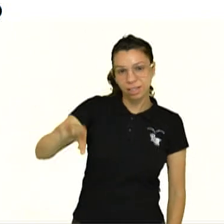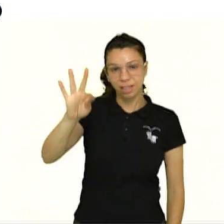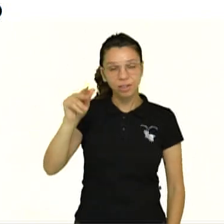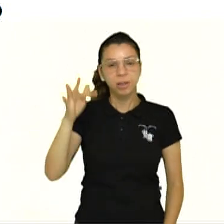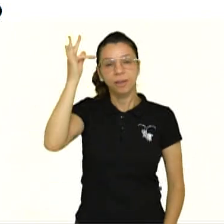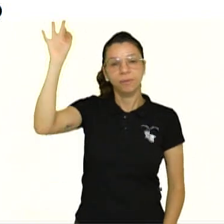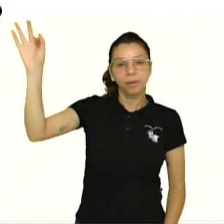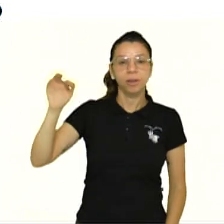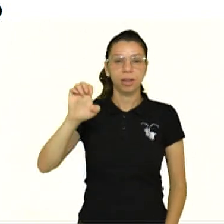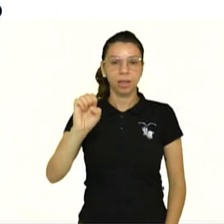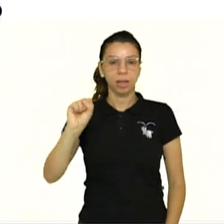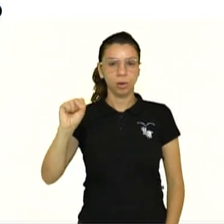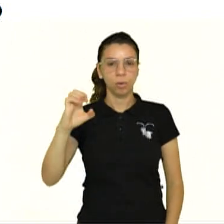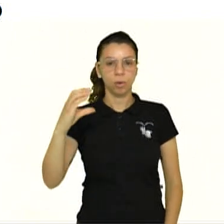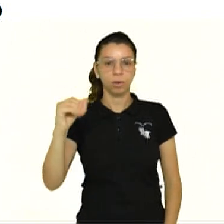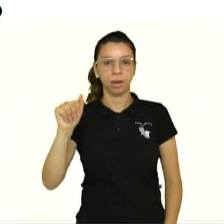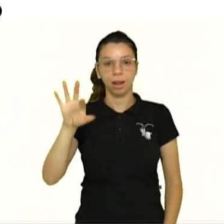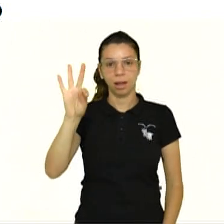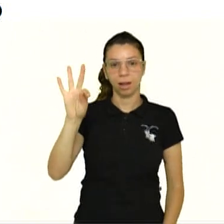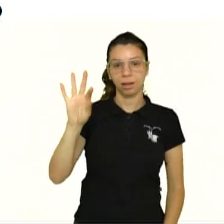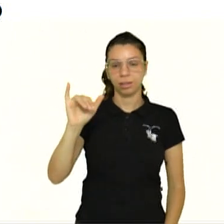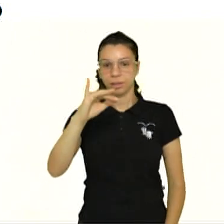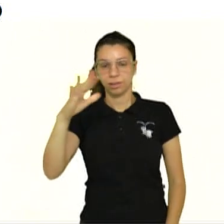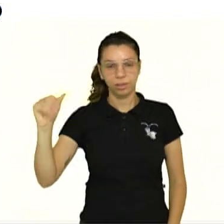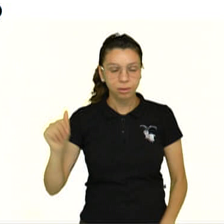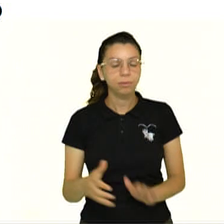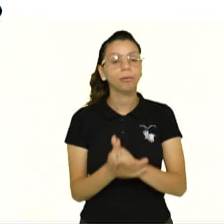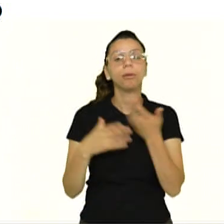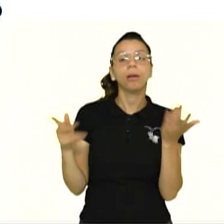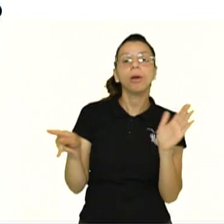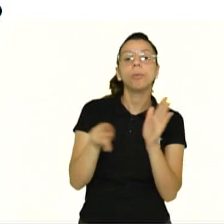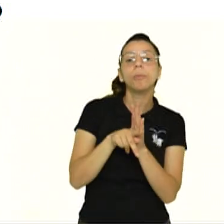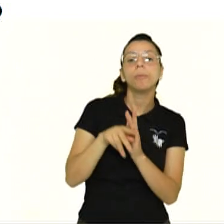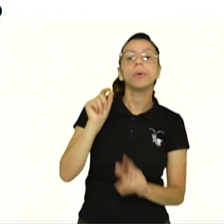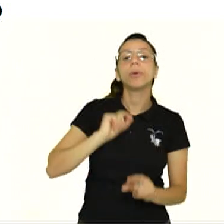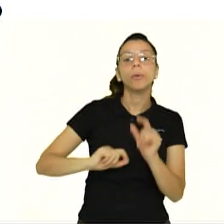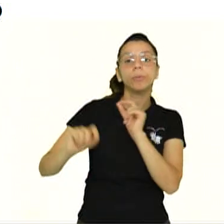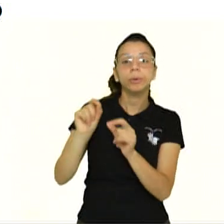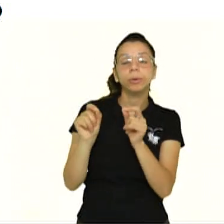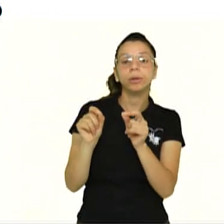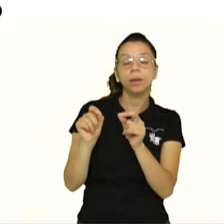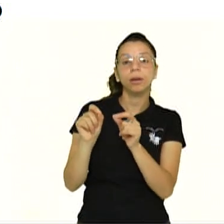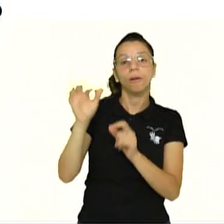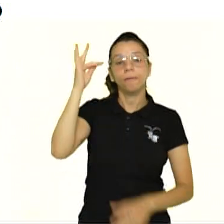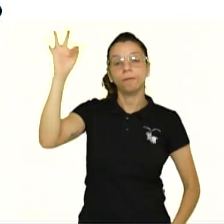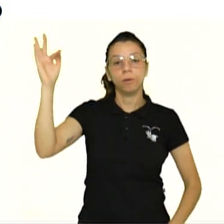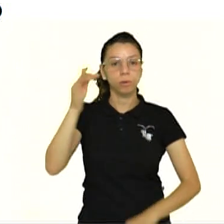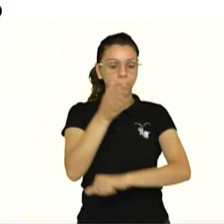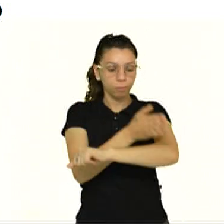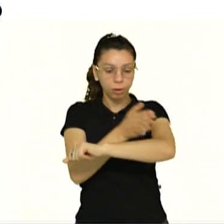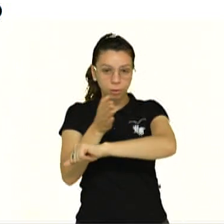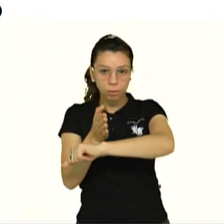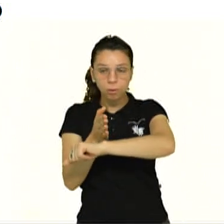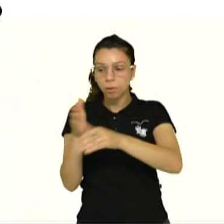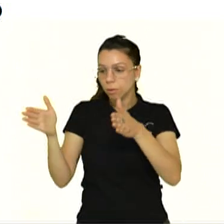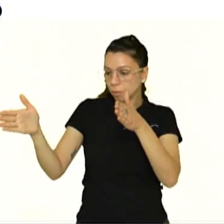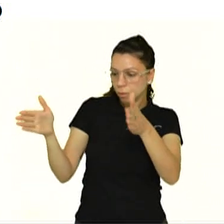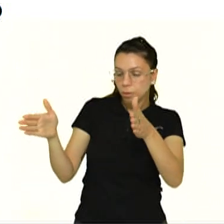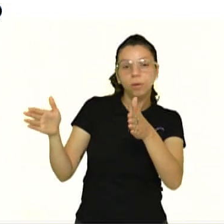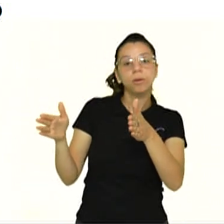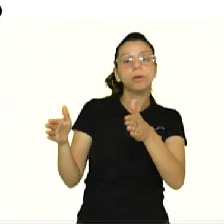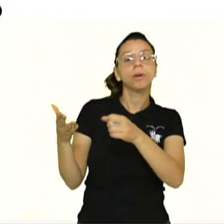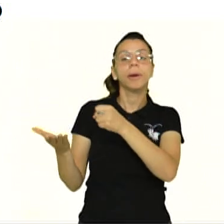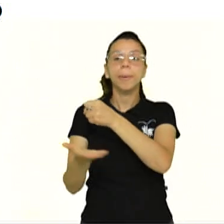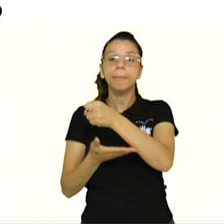você acertou. A filosofia escolástica, que é aquela filosofia do segundo período da Idade Média, ela estava baseada principalmente